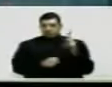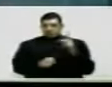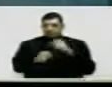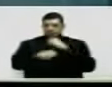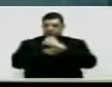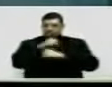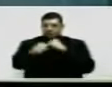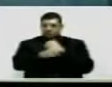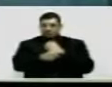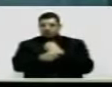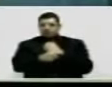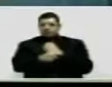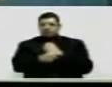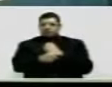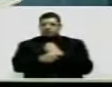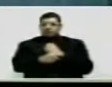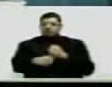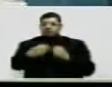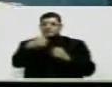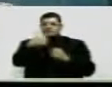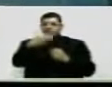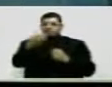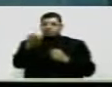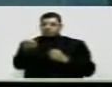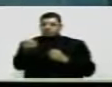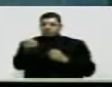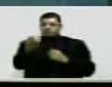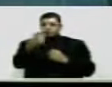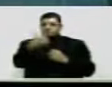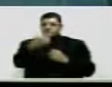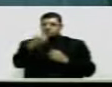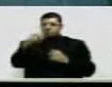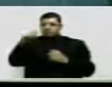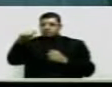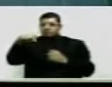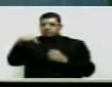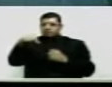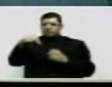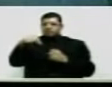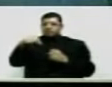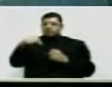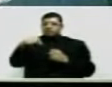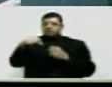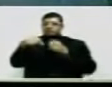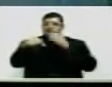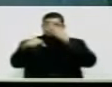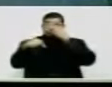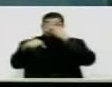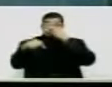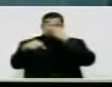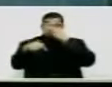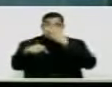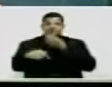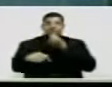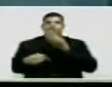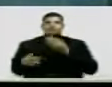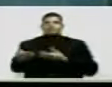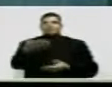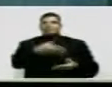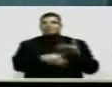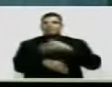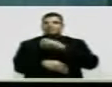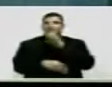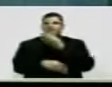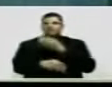no ano de 2006 e 2007, no interior do estado do Amazonas, a